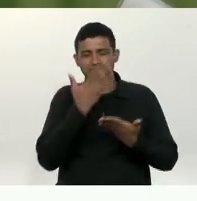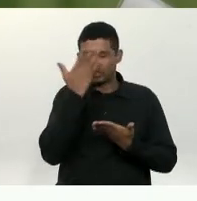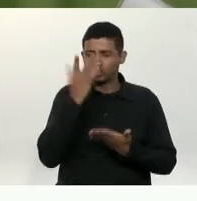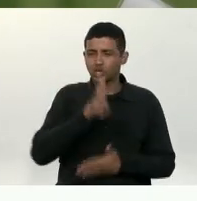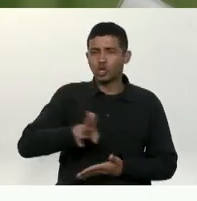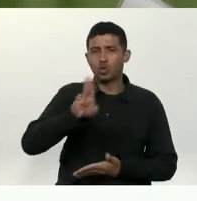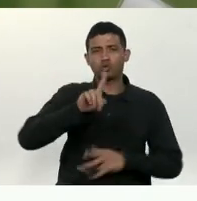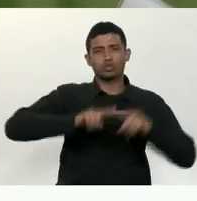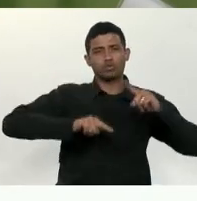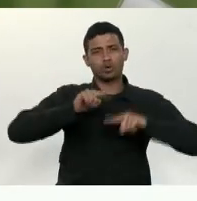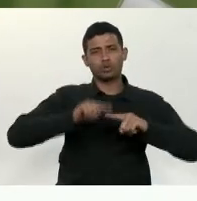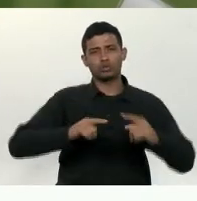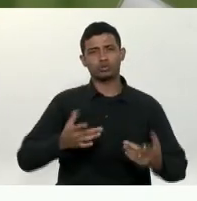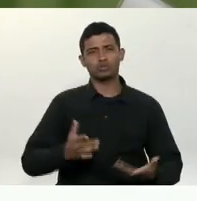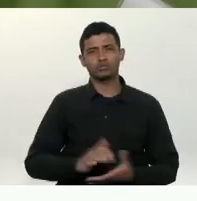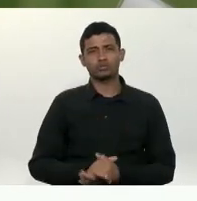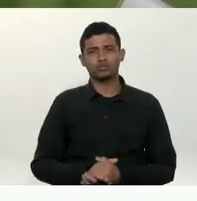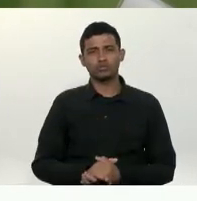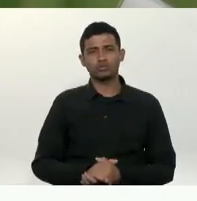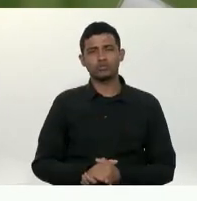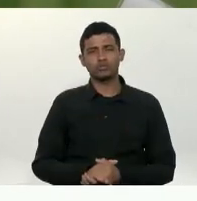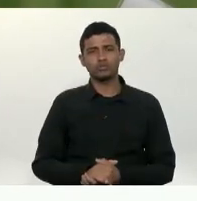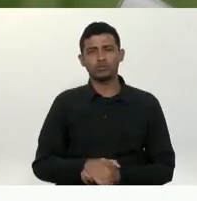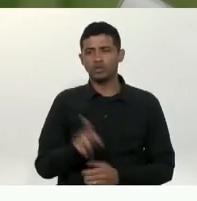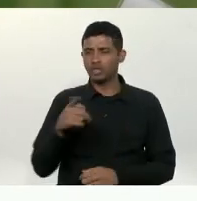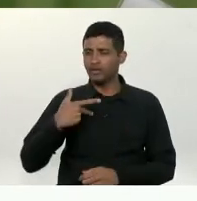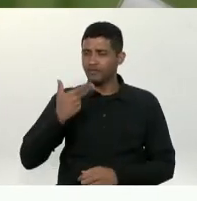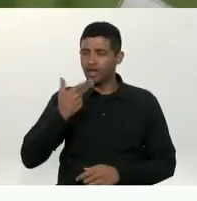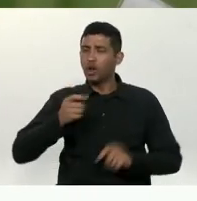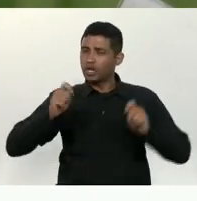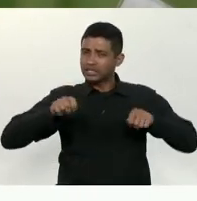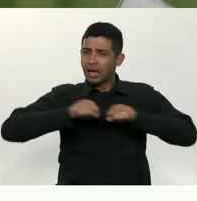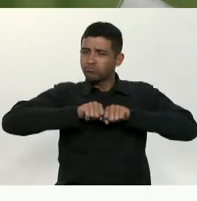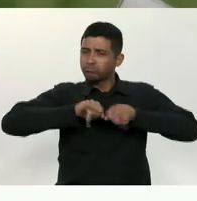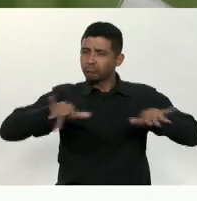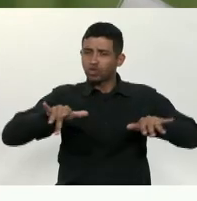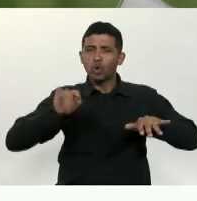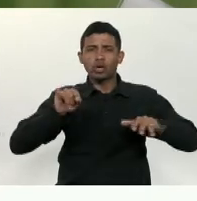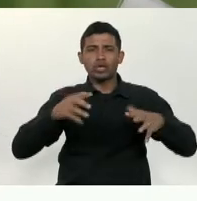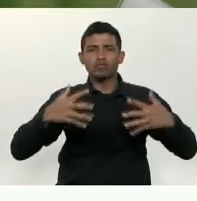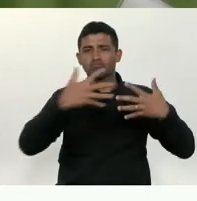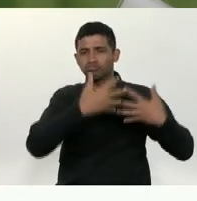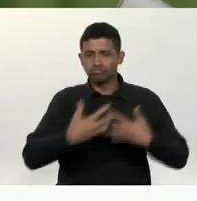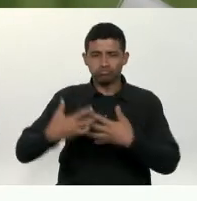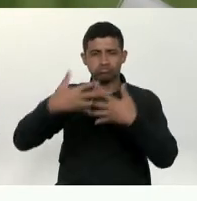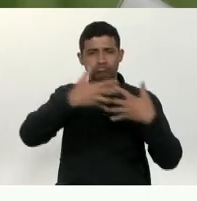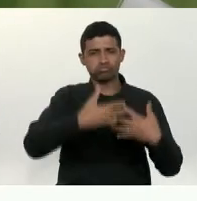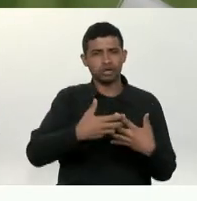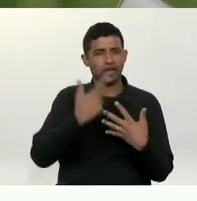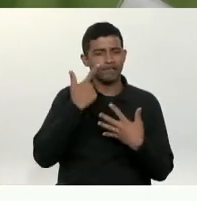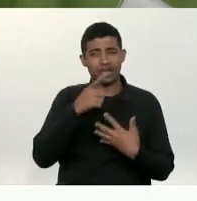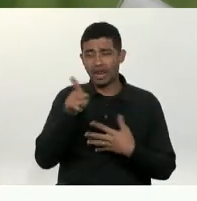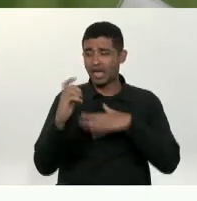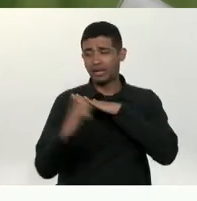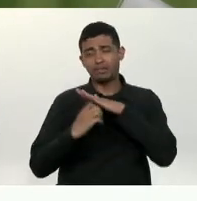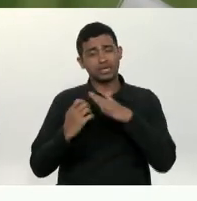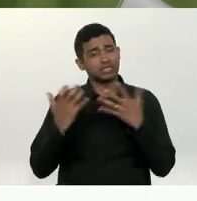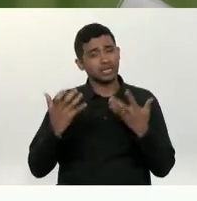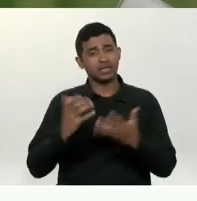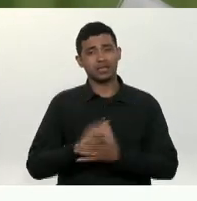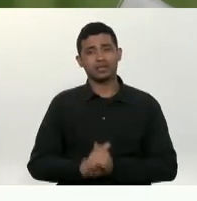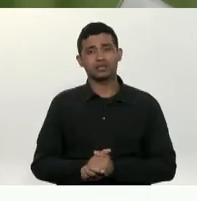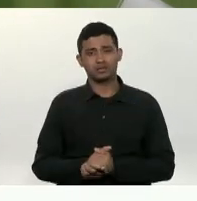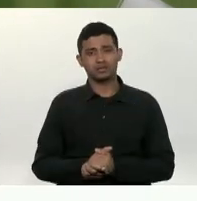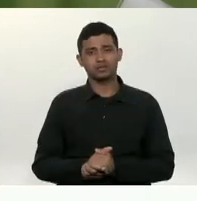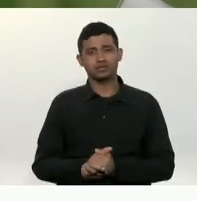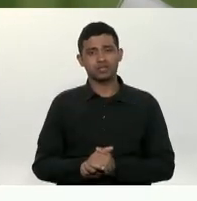citou, nem que seja através de distribuição de caminhões. É tudo isso que a empresa quer. O